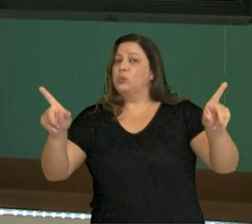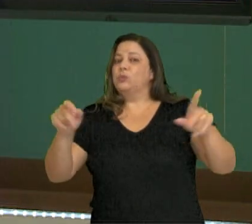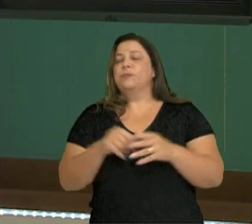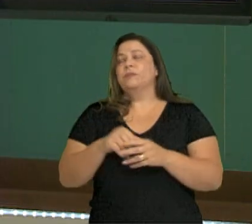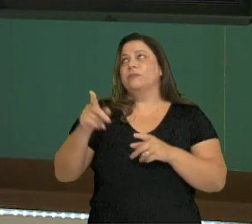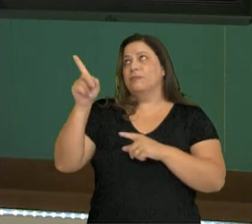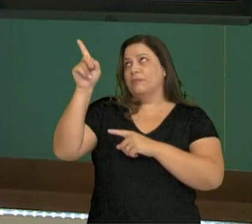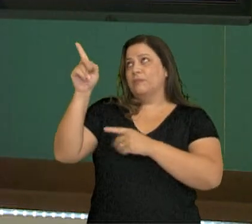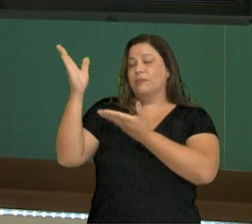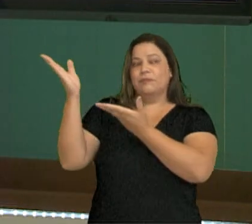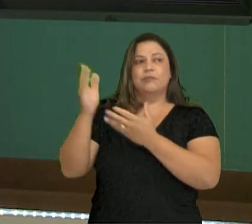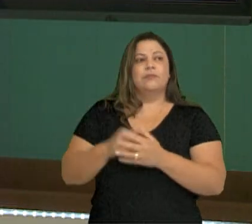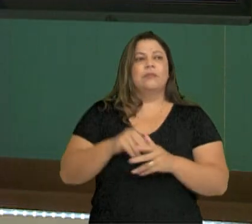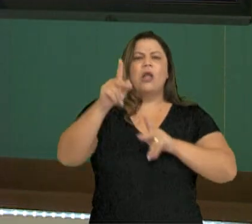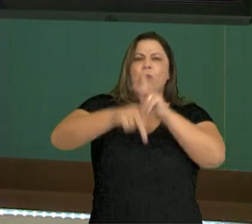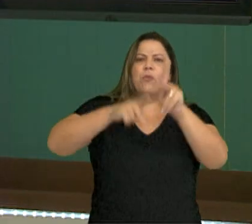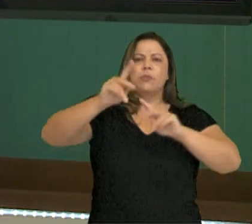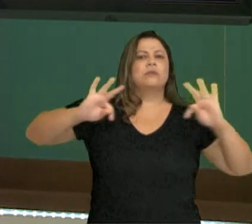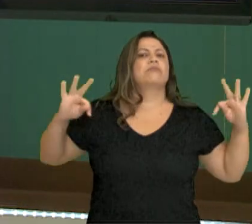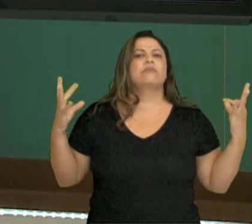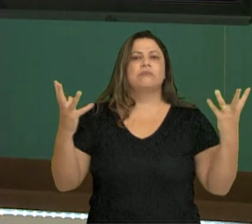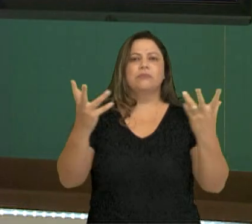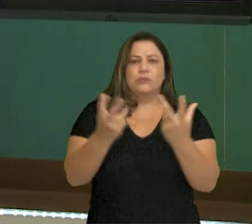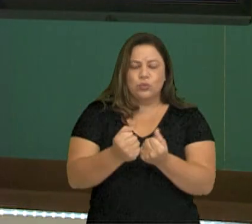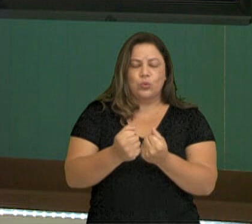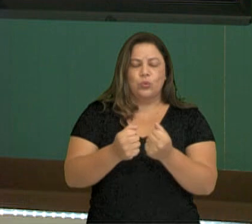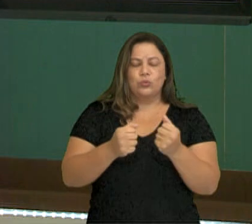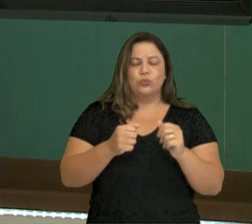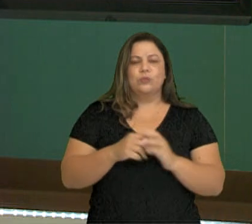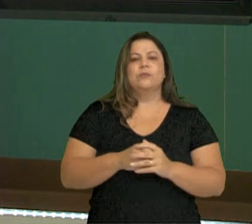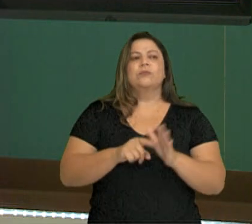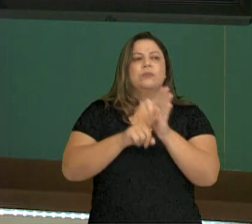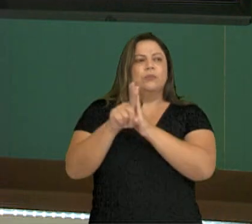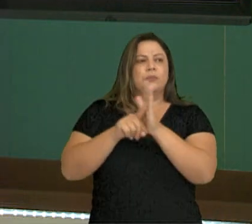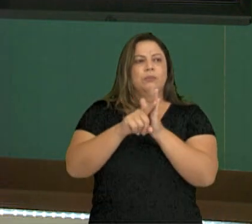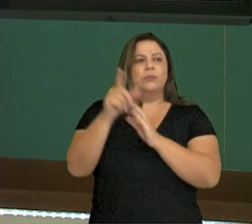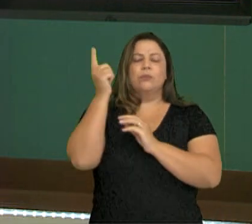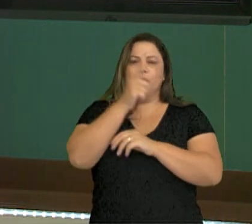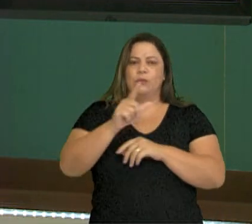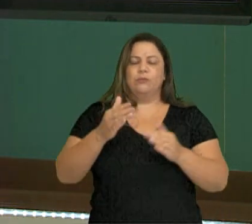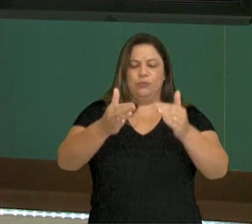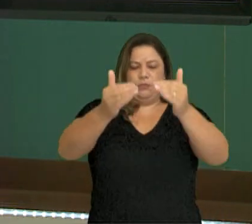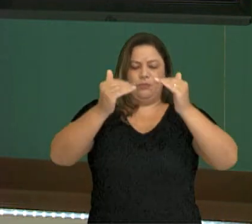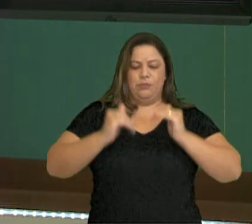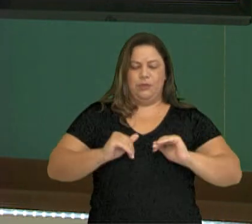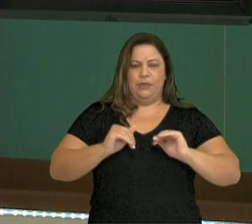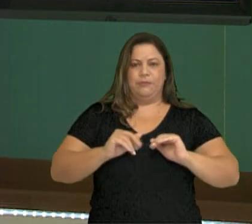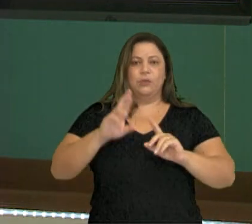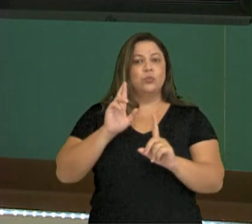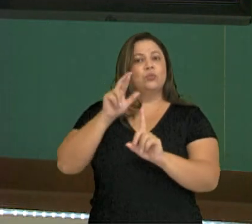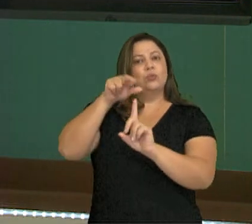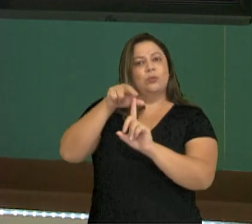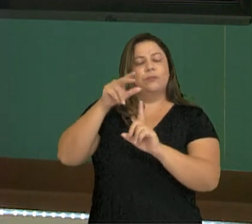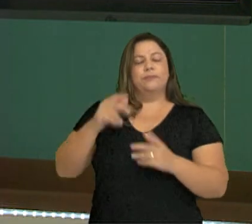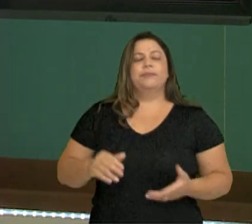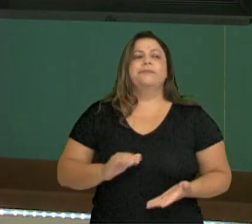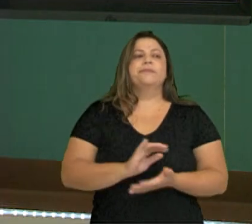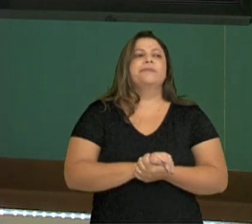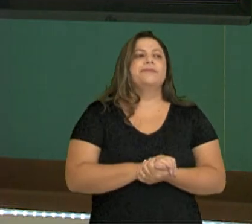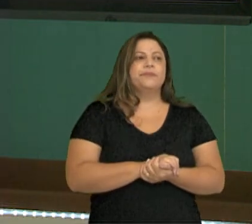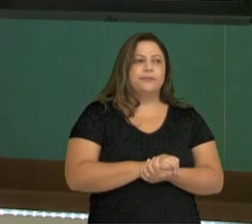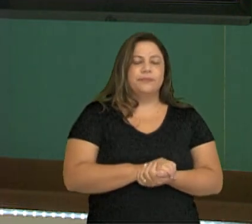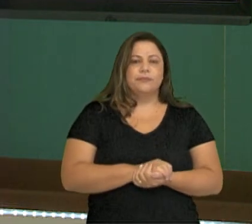seria todo mundo, o universo que eu possa pesquisar, e a amostra seria uma amostra representativa desta